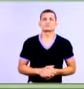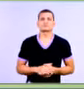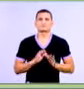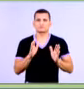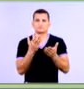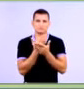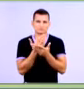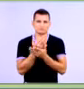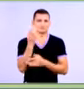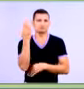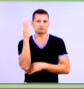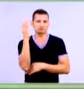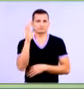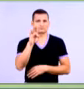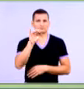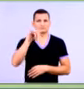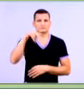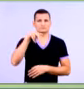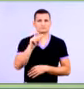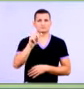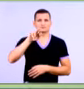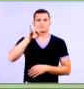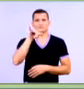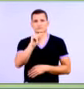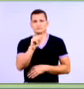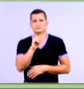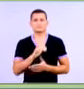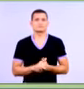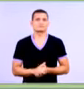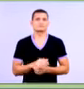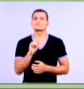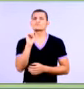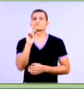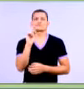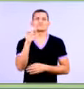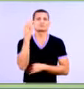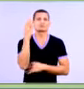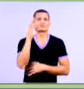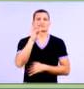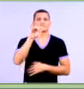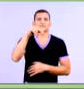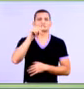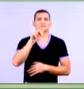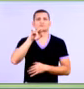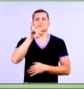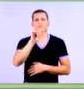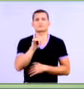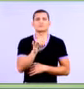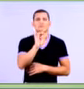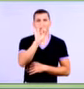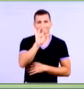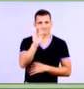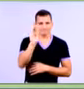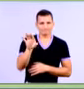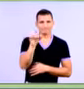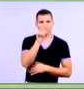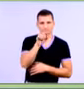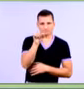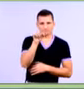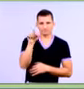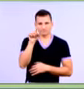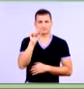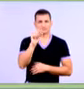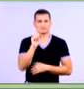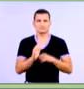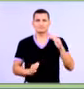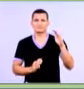árvore binária. O que é a árvore binária? Quer dizer que no máximo, cada nó pode ter no máximo quantos filhos? 2 filhos.